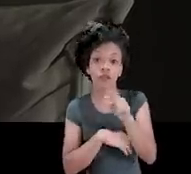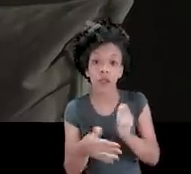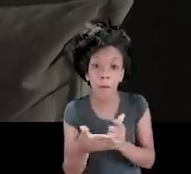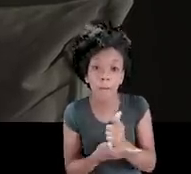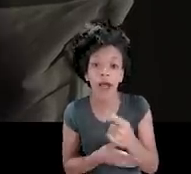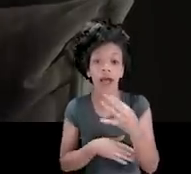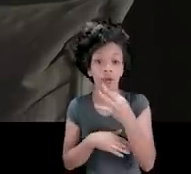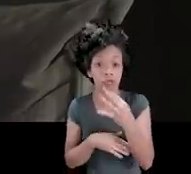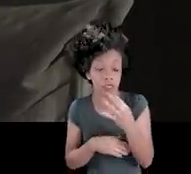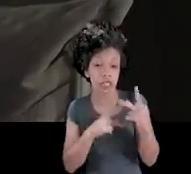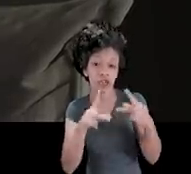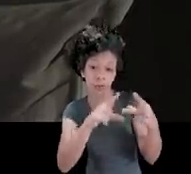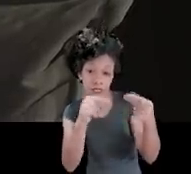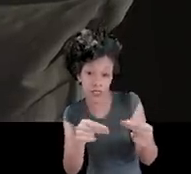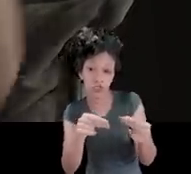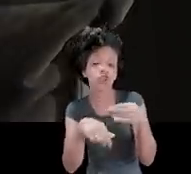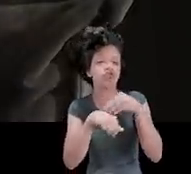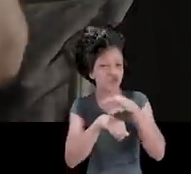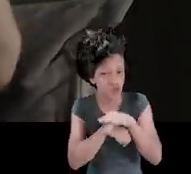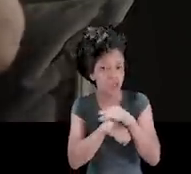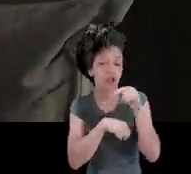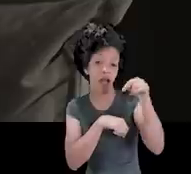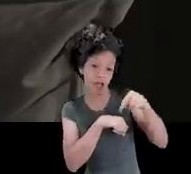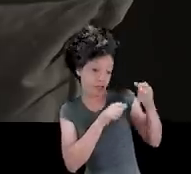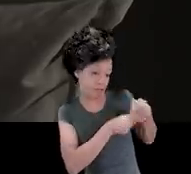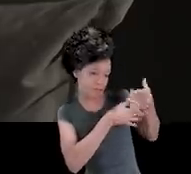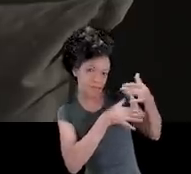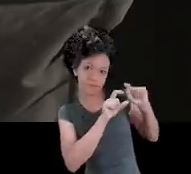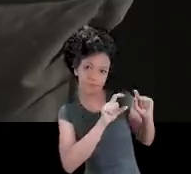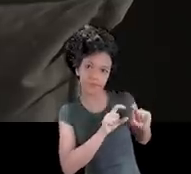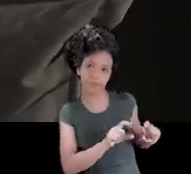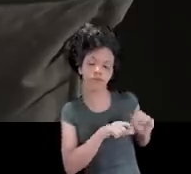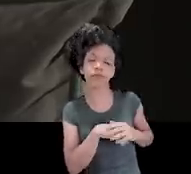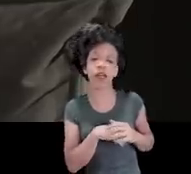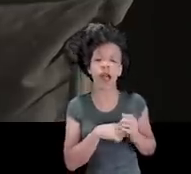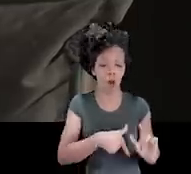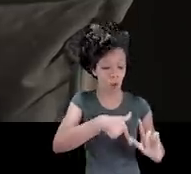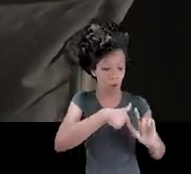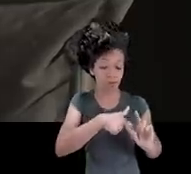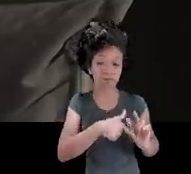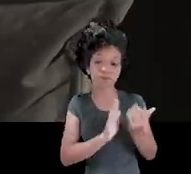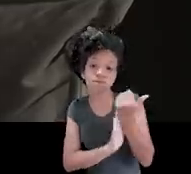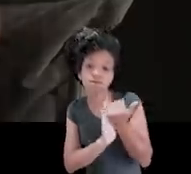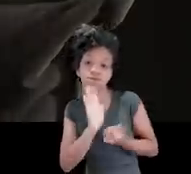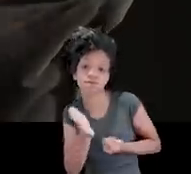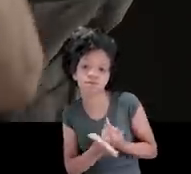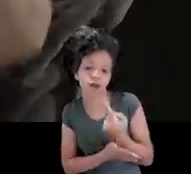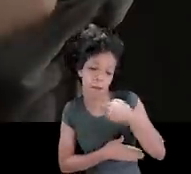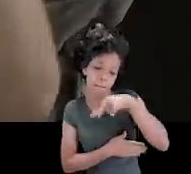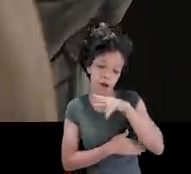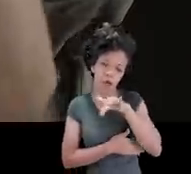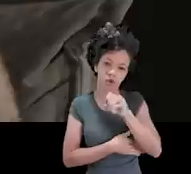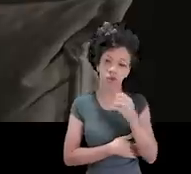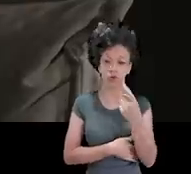quer conhecer, quer dar de presente, eu recomendo aqui na descrição do vídeo, a gente está dando um cupom de desconto, Maurício12, com o